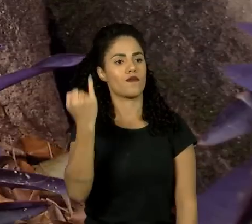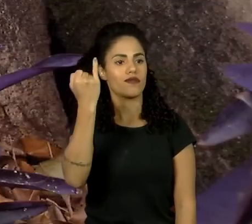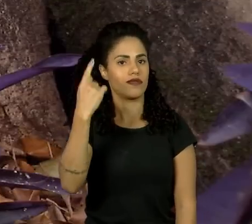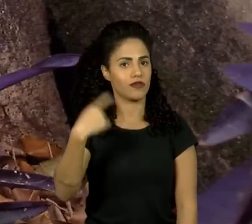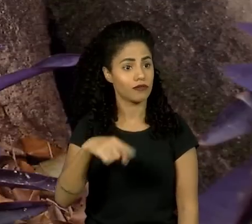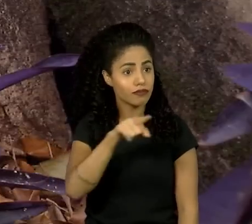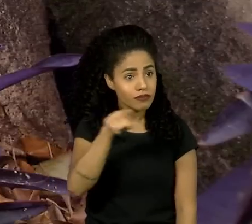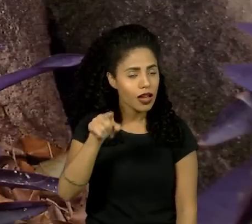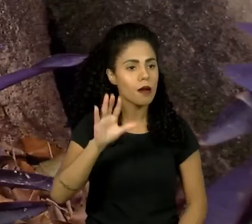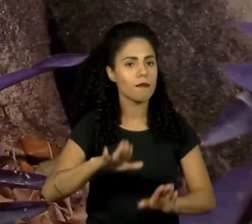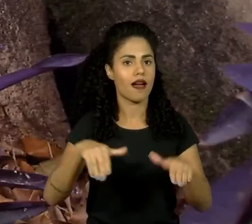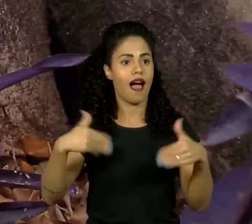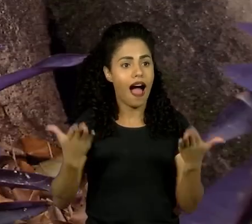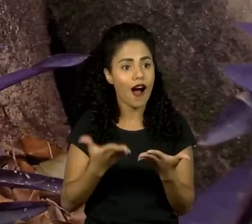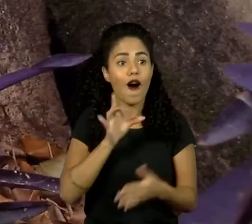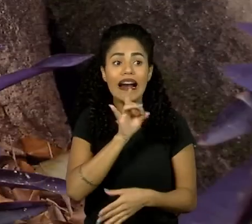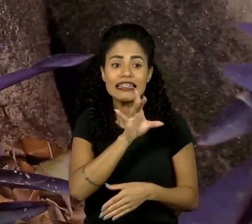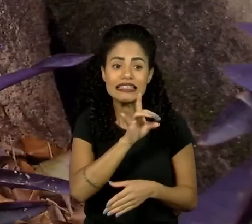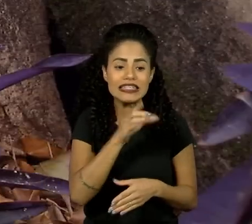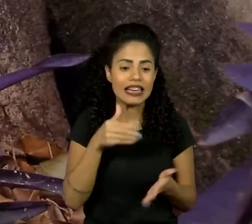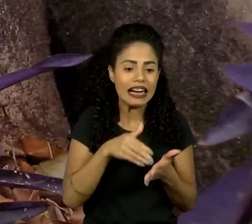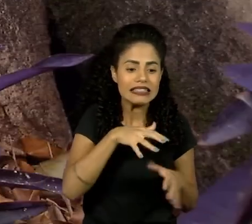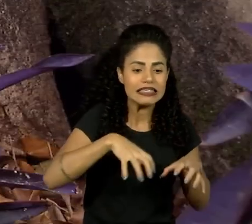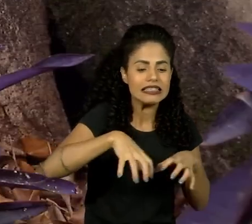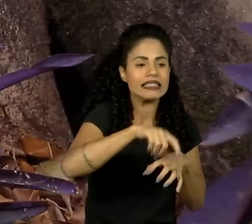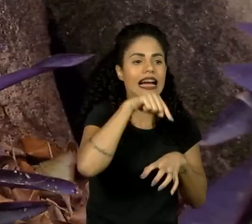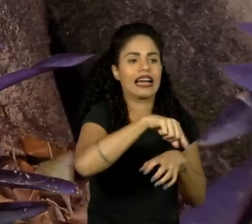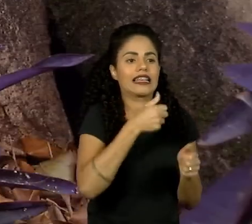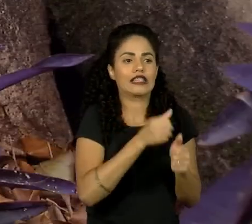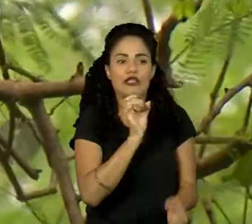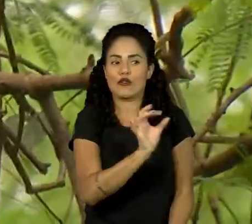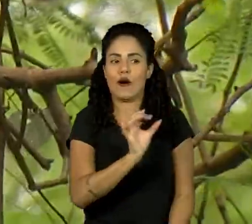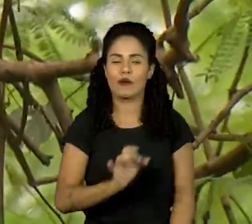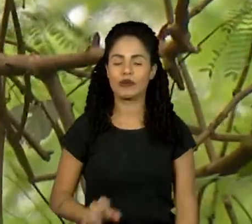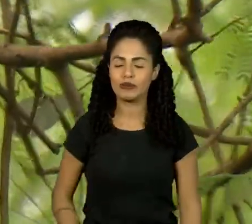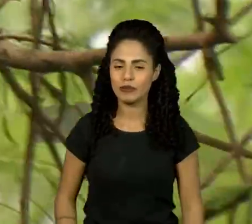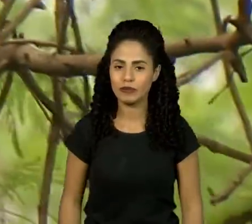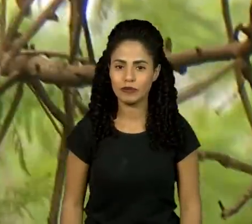no momento ele ainda está restrito aqui à região e às escolas públicas.